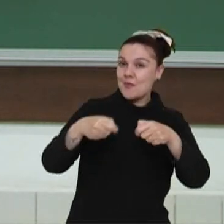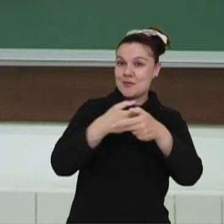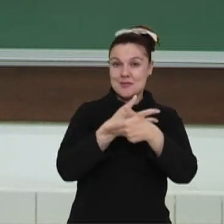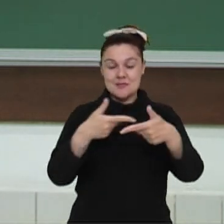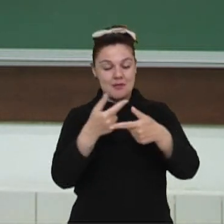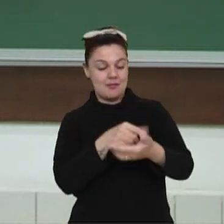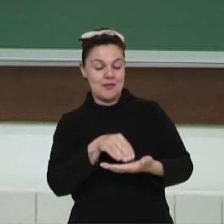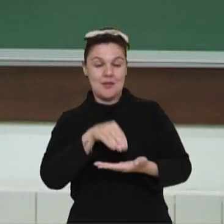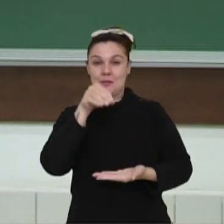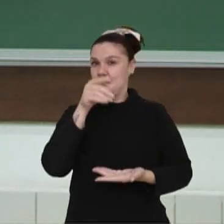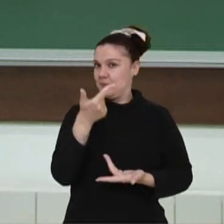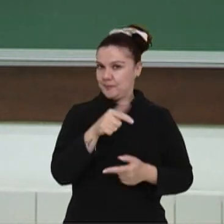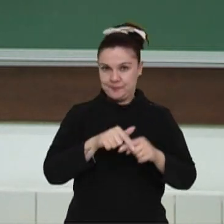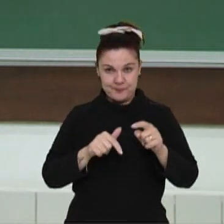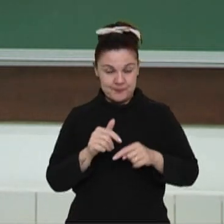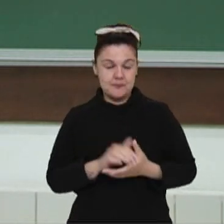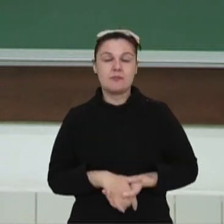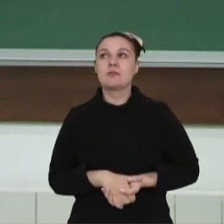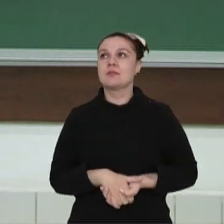imateriais, tem lá